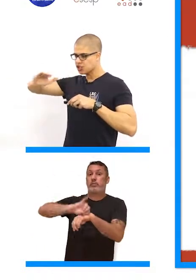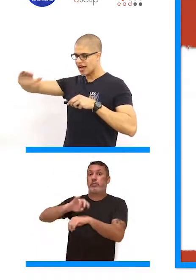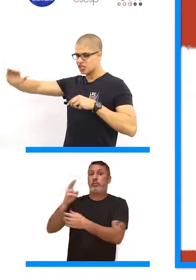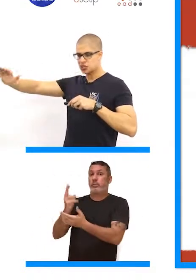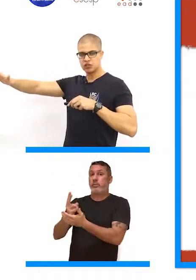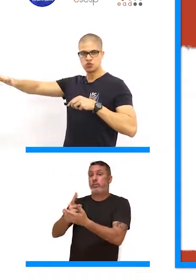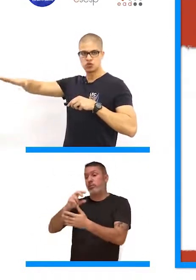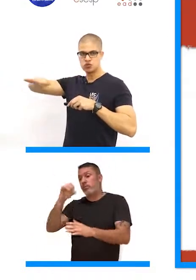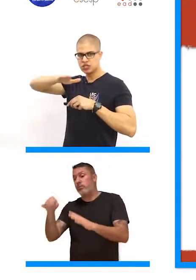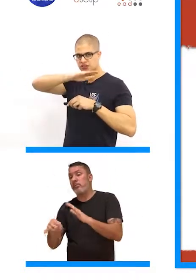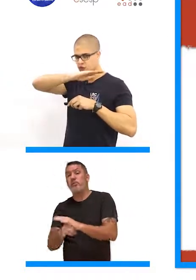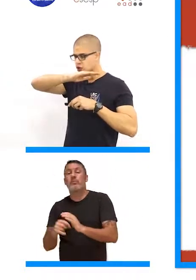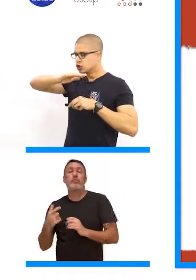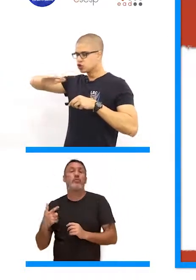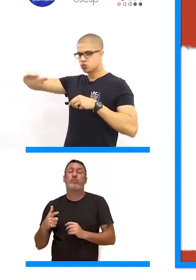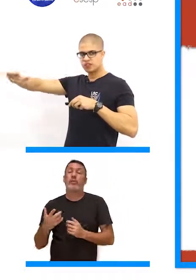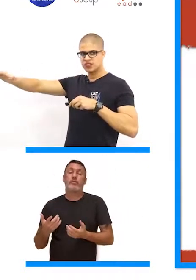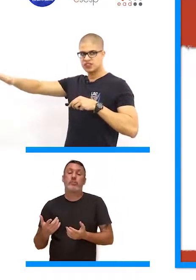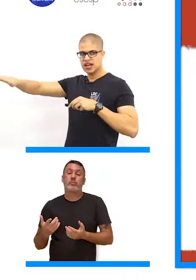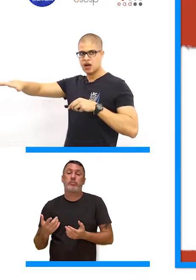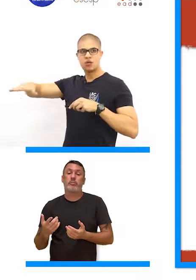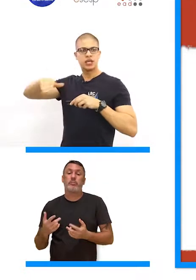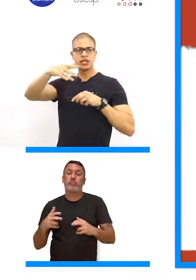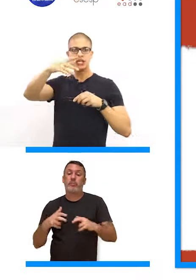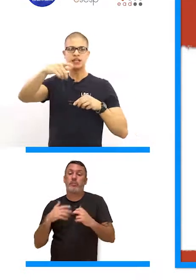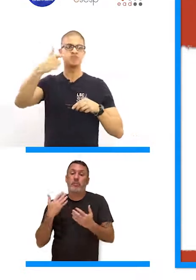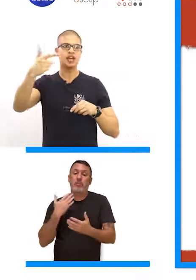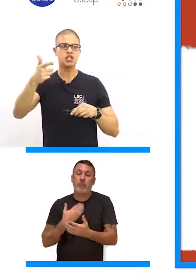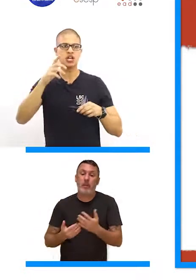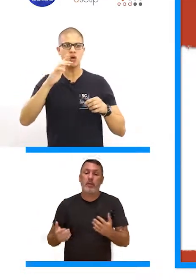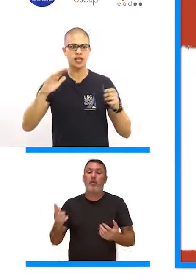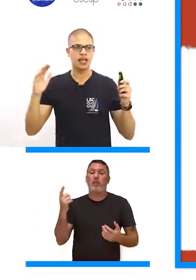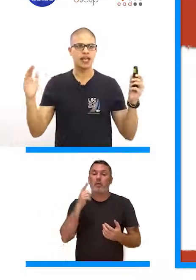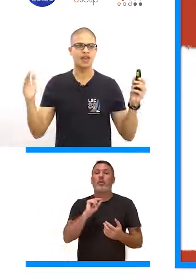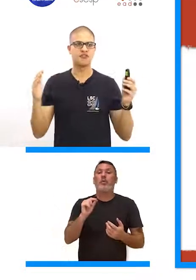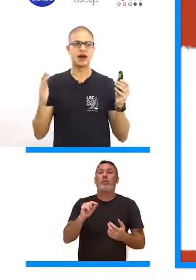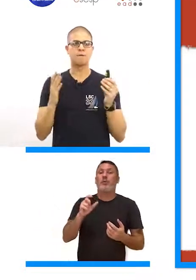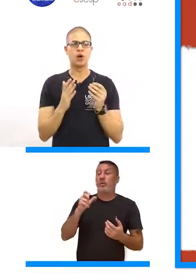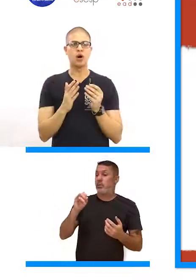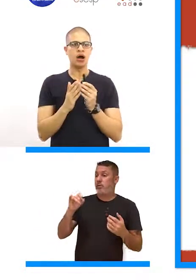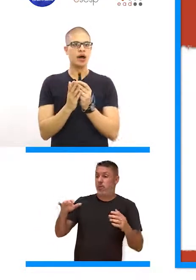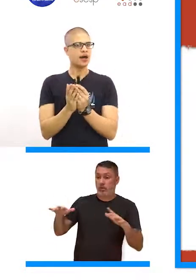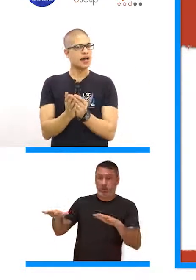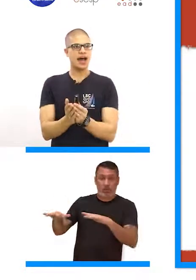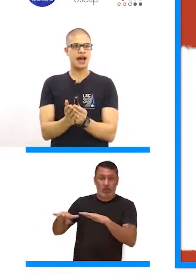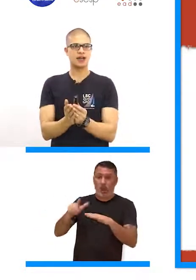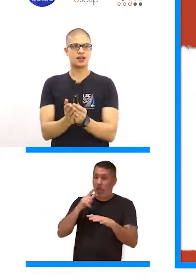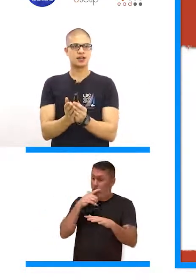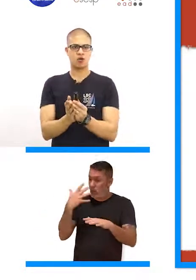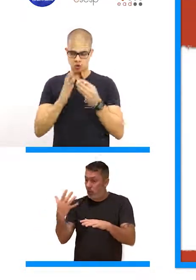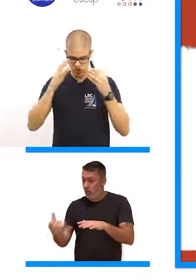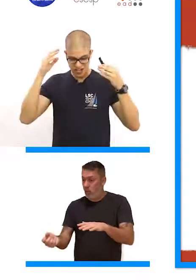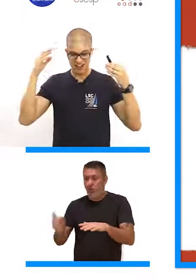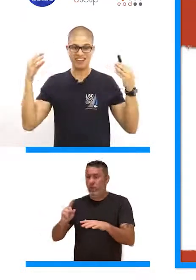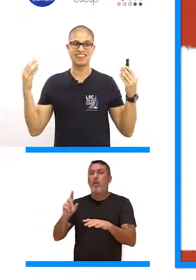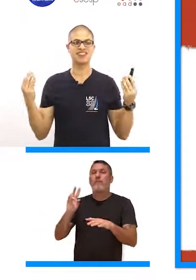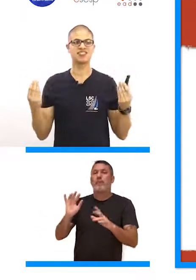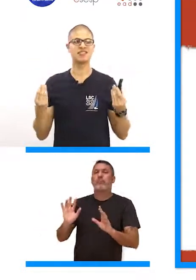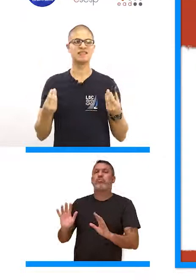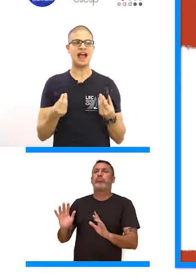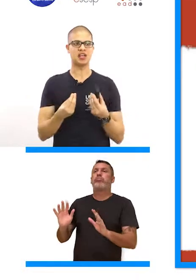maior quantidade ali no nível superficial e tende ao quê? Evaporar.